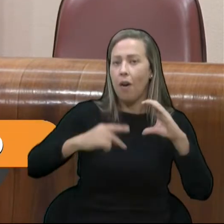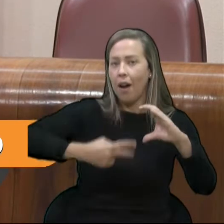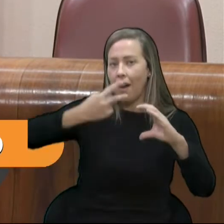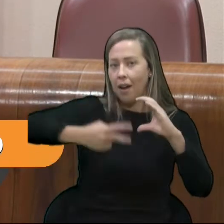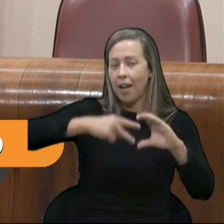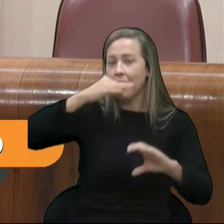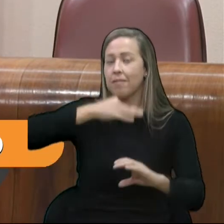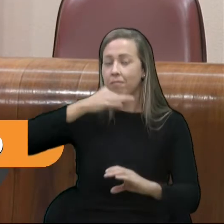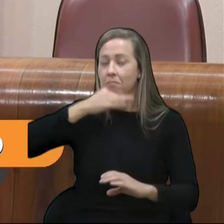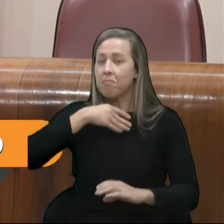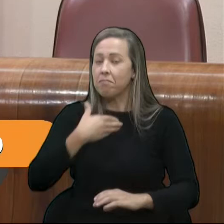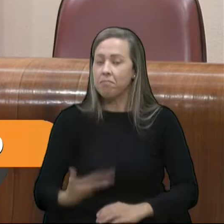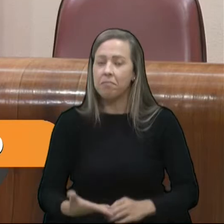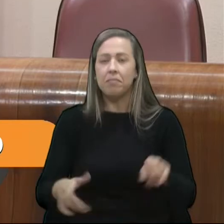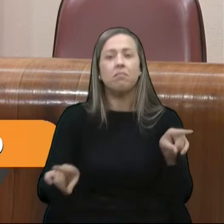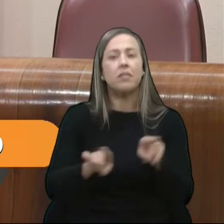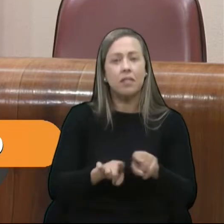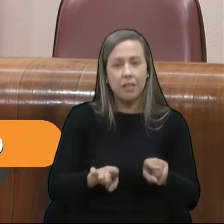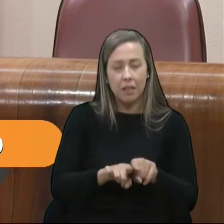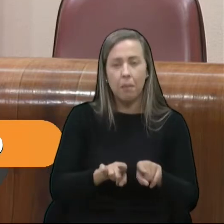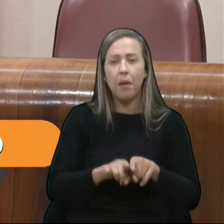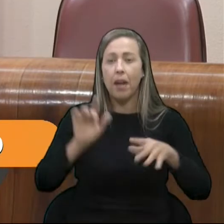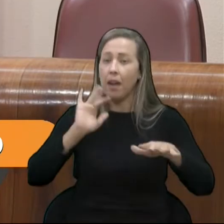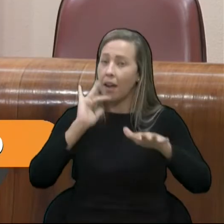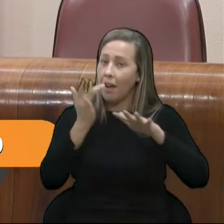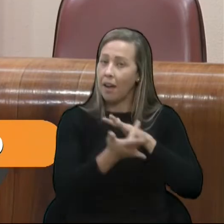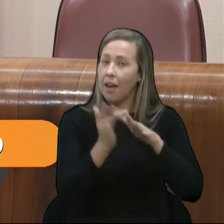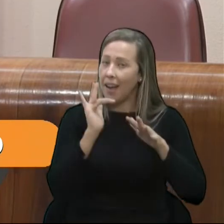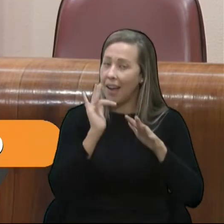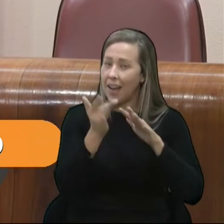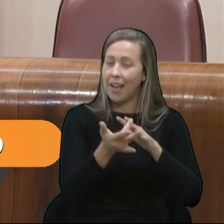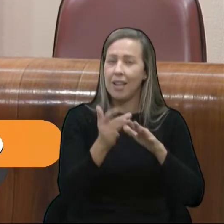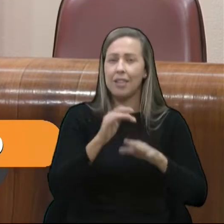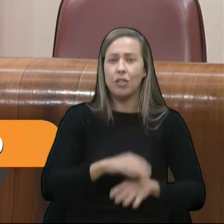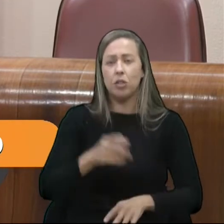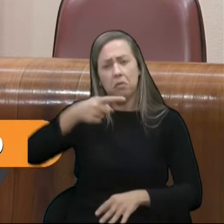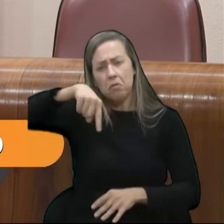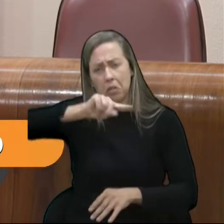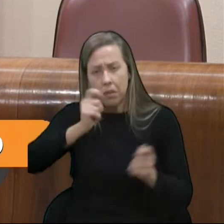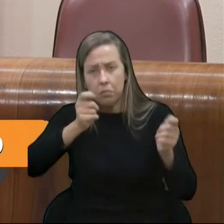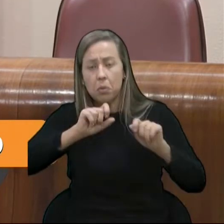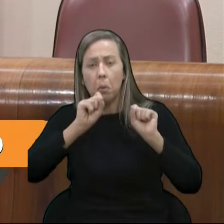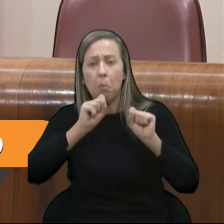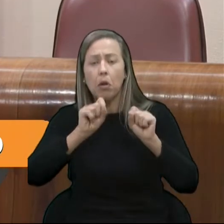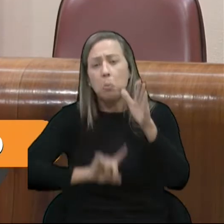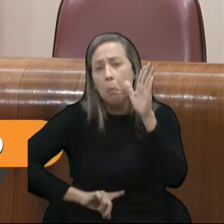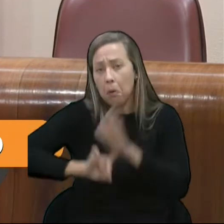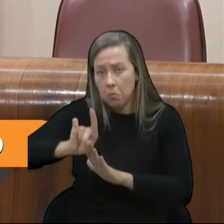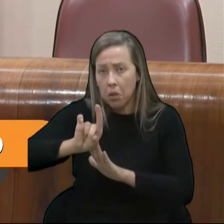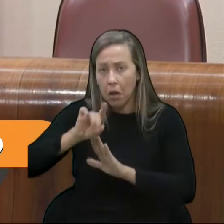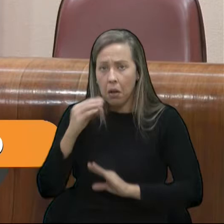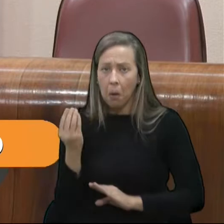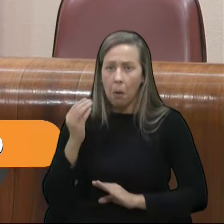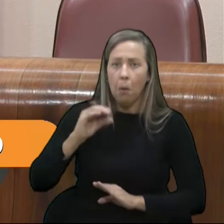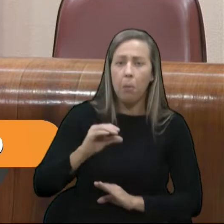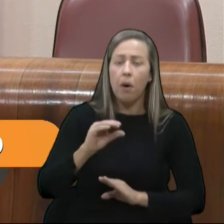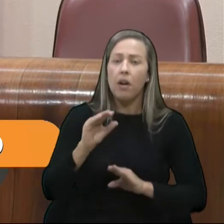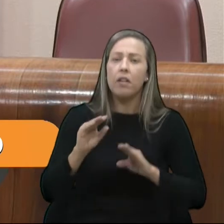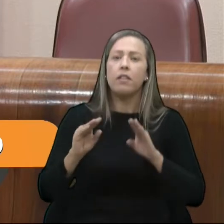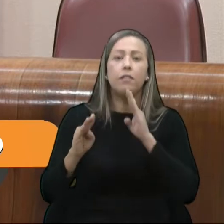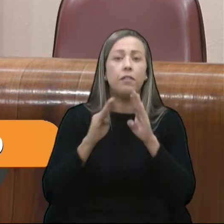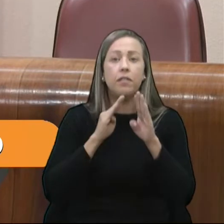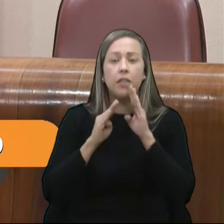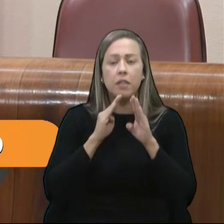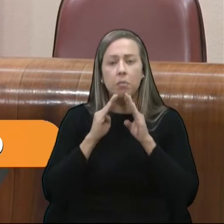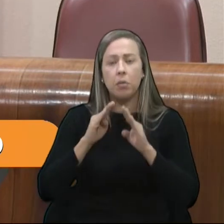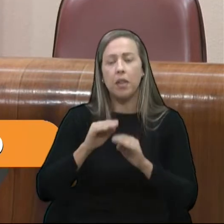Caxias do Sul e também pelas nossas redes sociais. E você pode deixar sua pergunta através do Facebook,